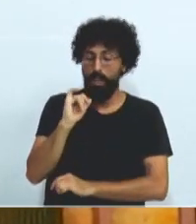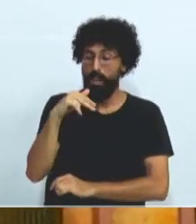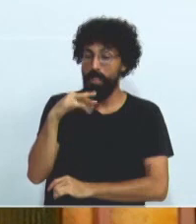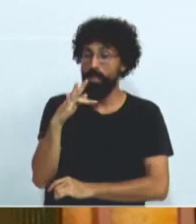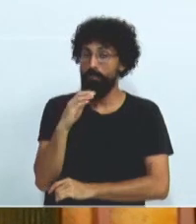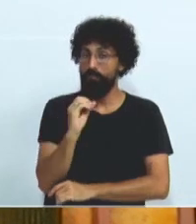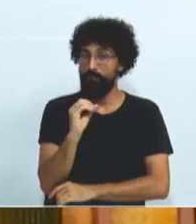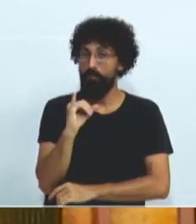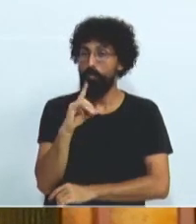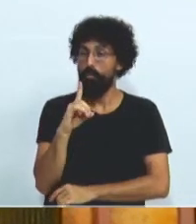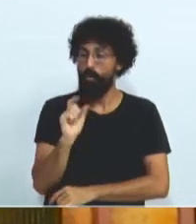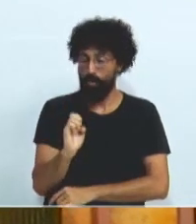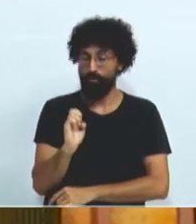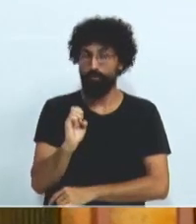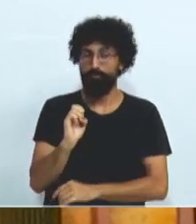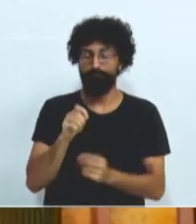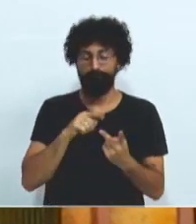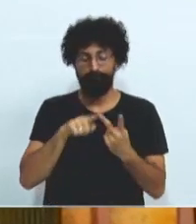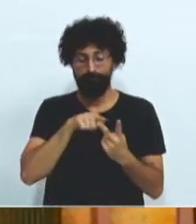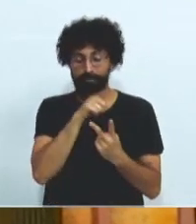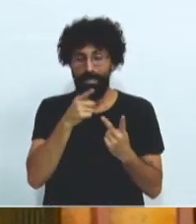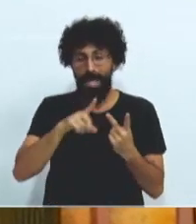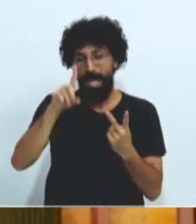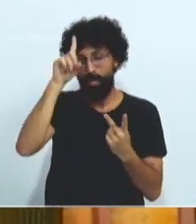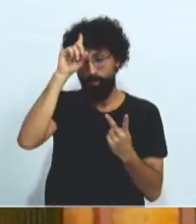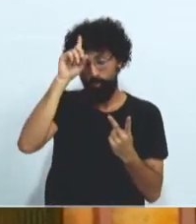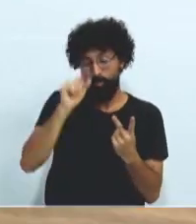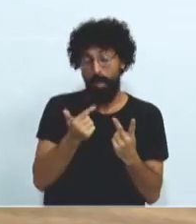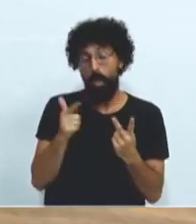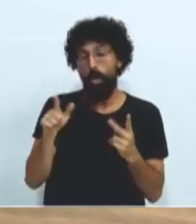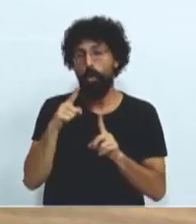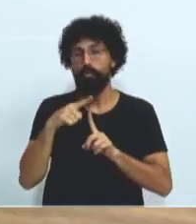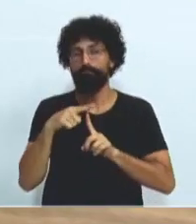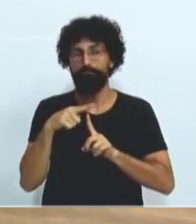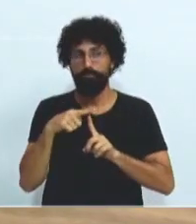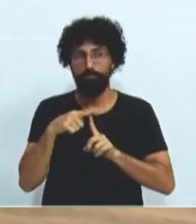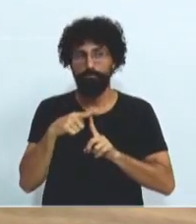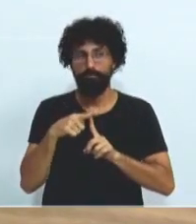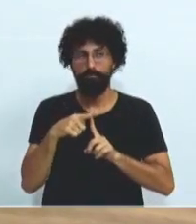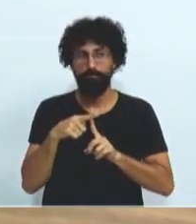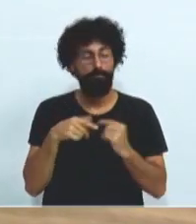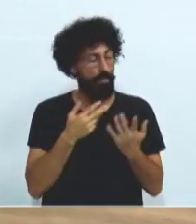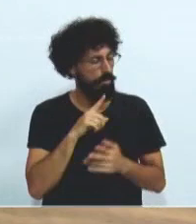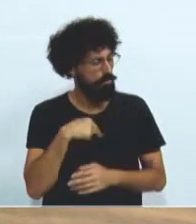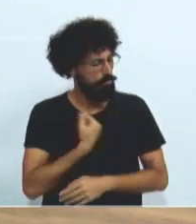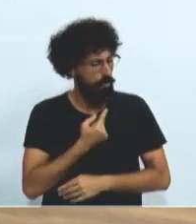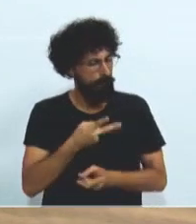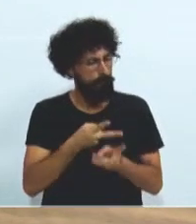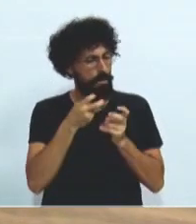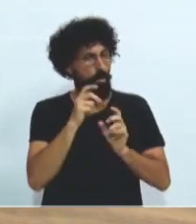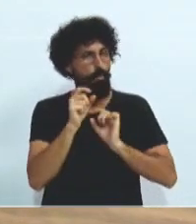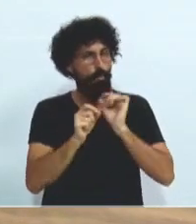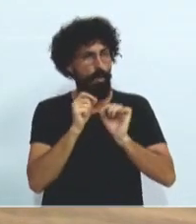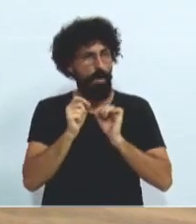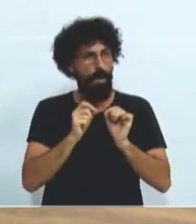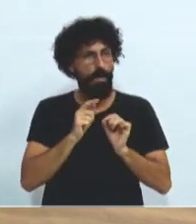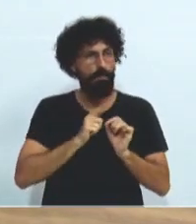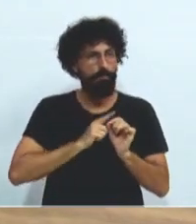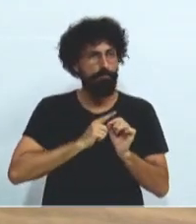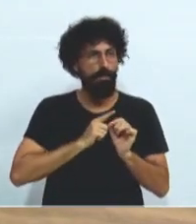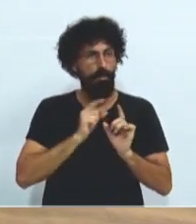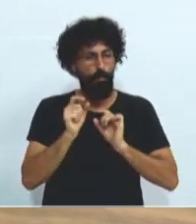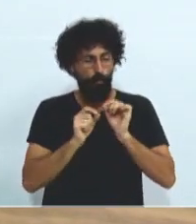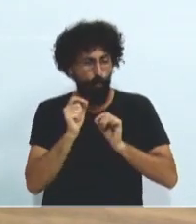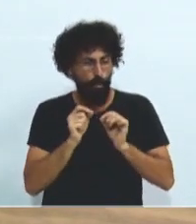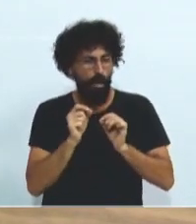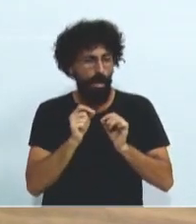mais comum a leucemia mieloide aguda. E a gente viu ali que os números, eles estão bem próximos, né, entre homens e mulheres. Não tem muito uma questão de distinção